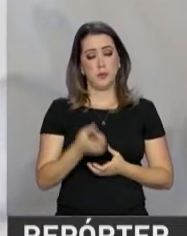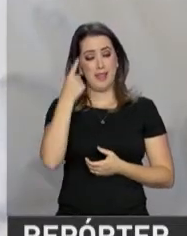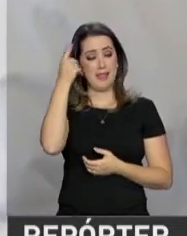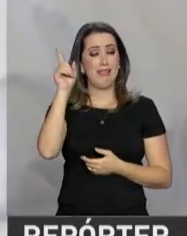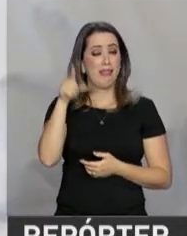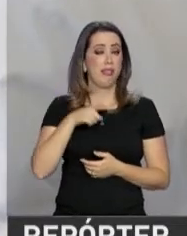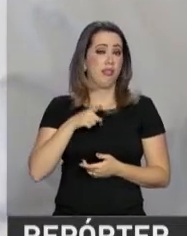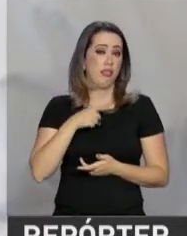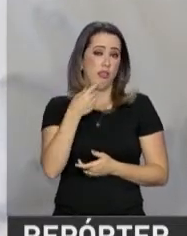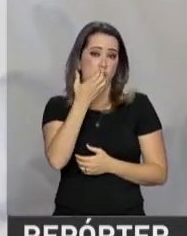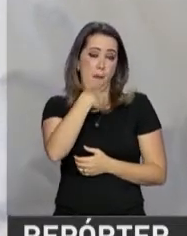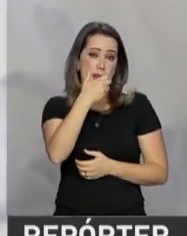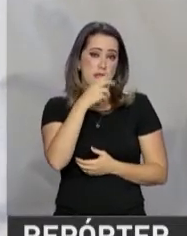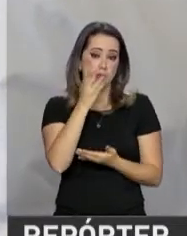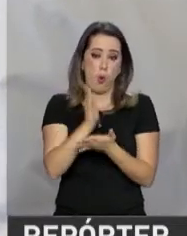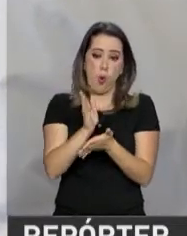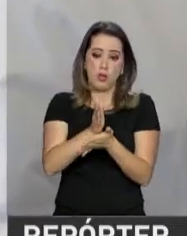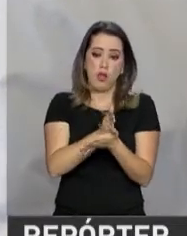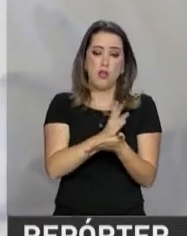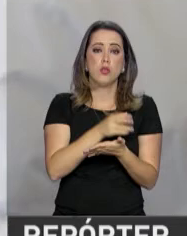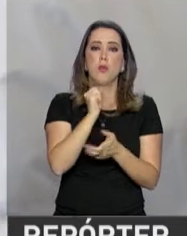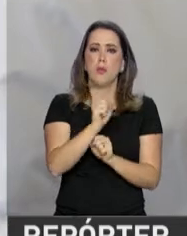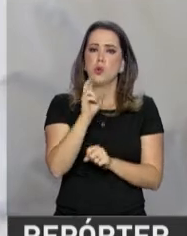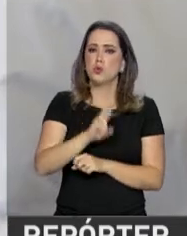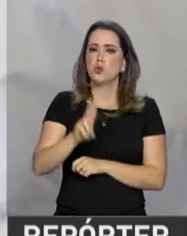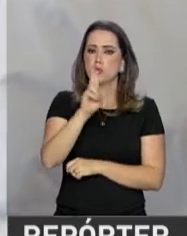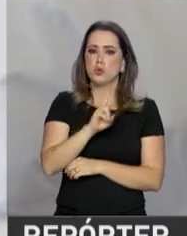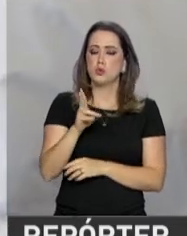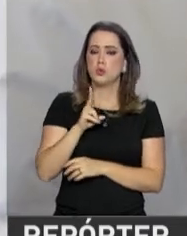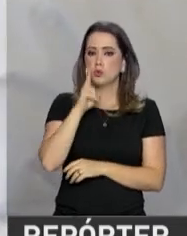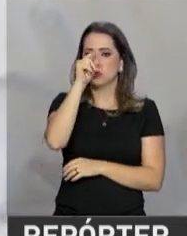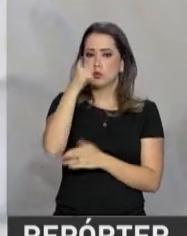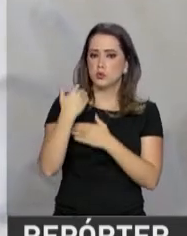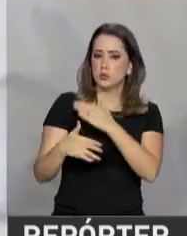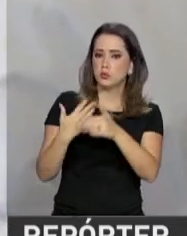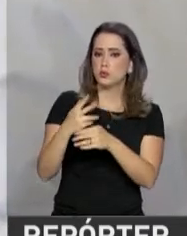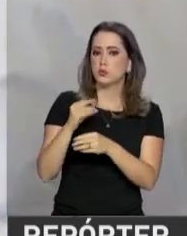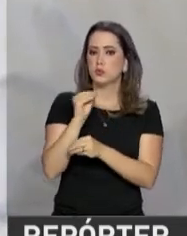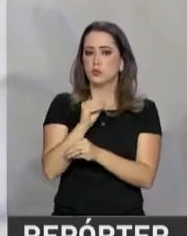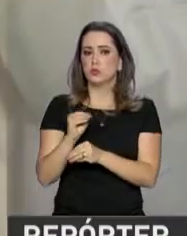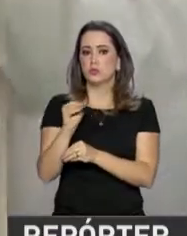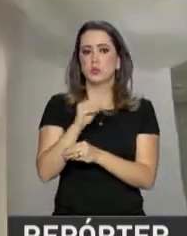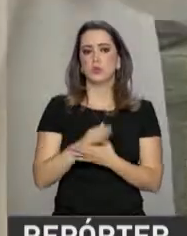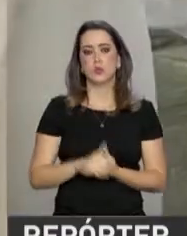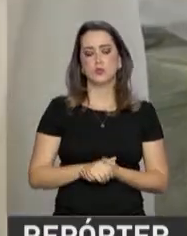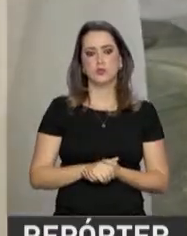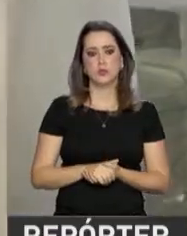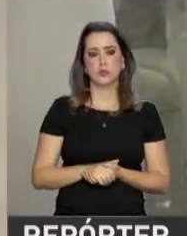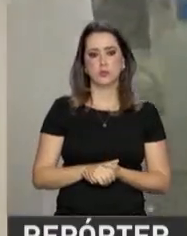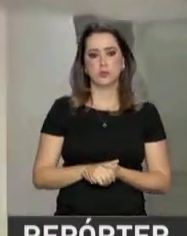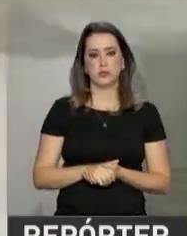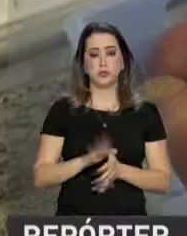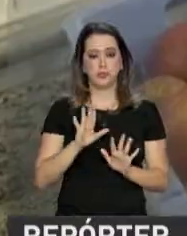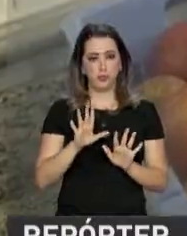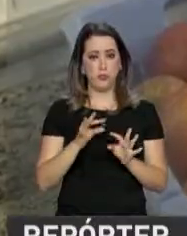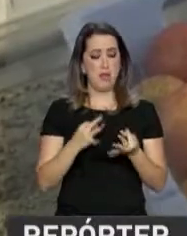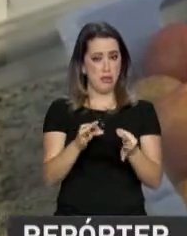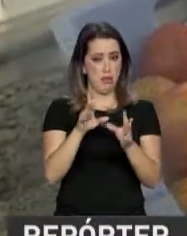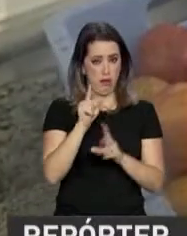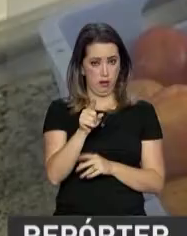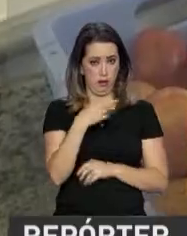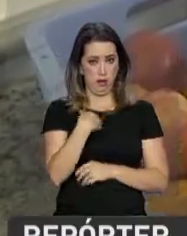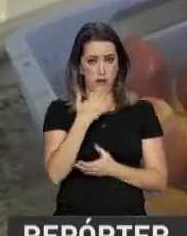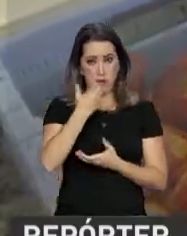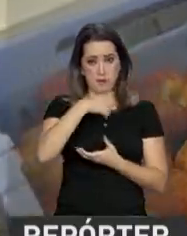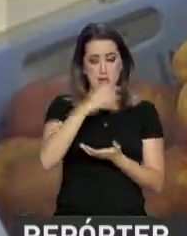produto cortado, pronto para consumo e biofortalecido com algum composto bioativo. A técnica funciona assim. As